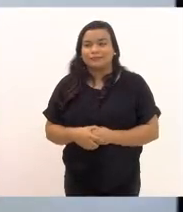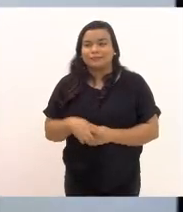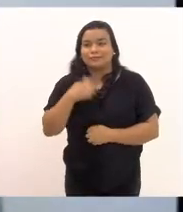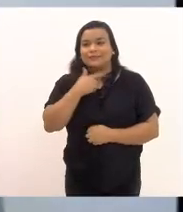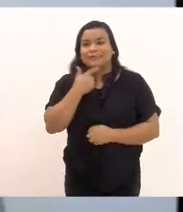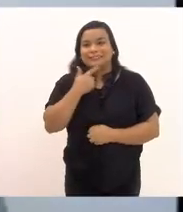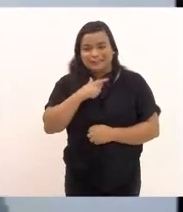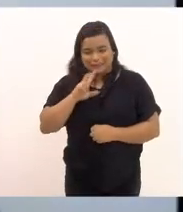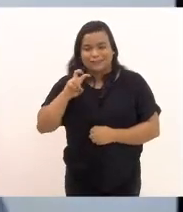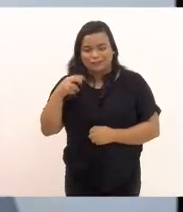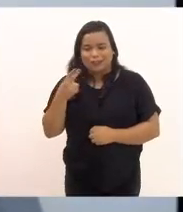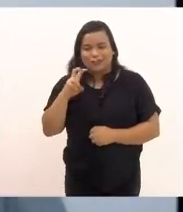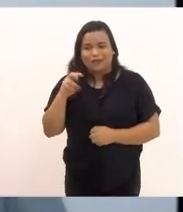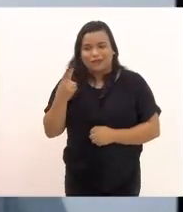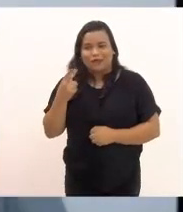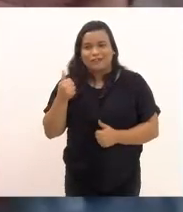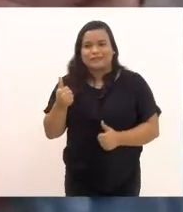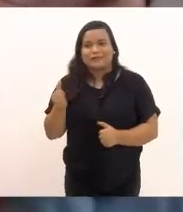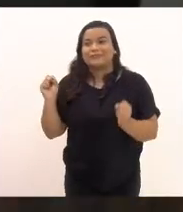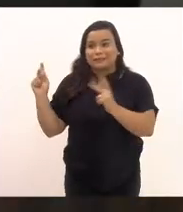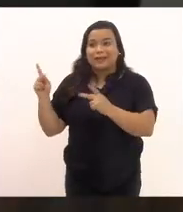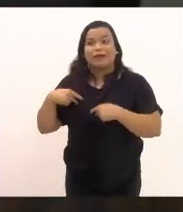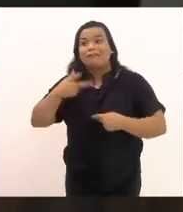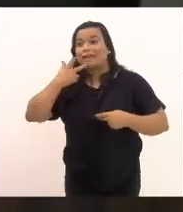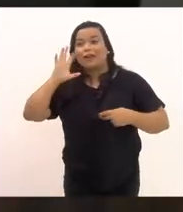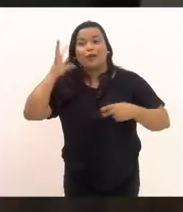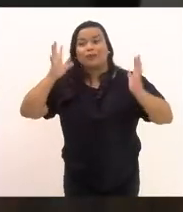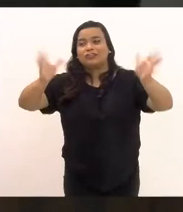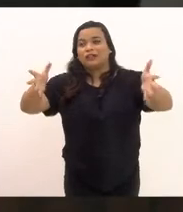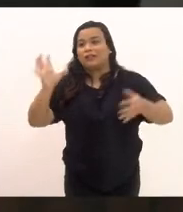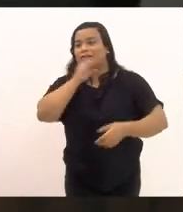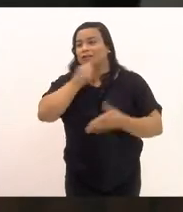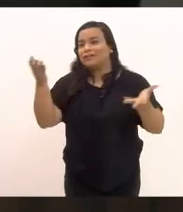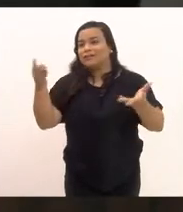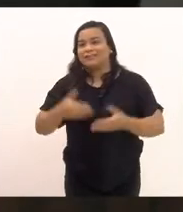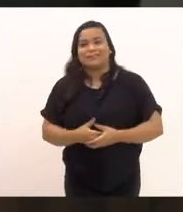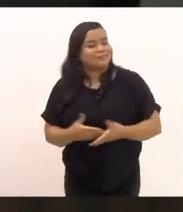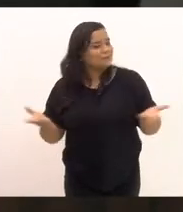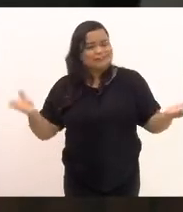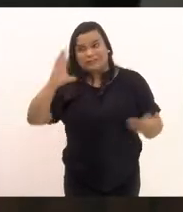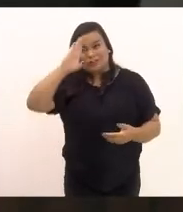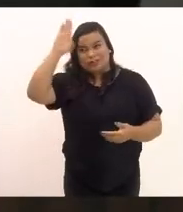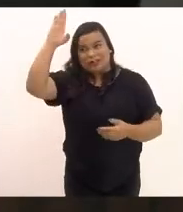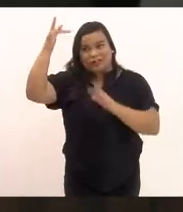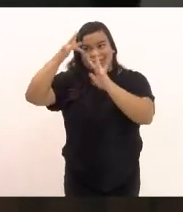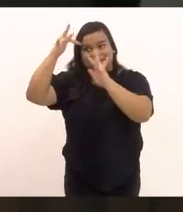Foi. É para já. Viu? Foi só falar, já resolveu. Isso é direto.